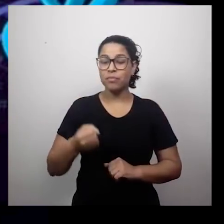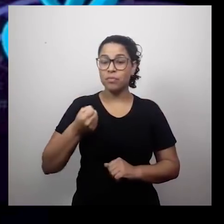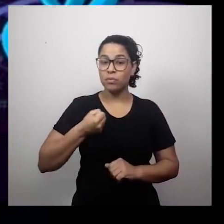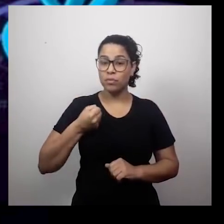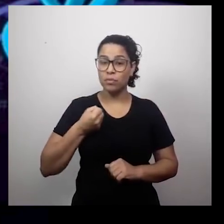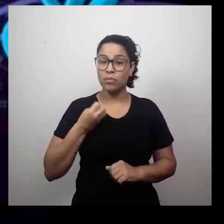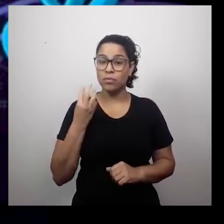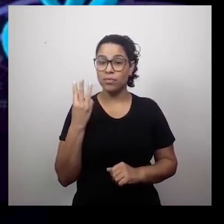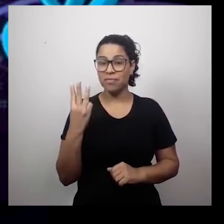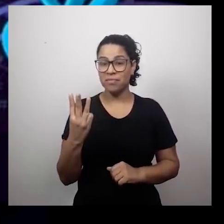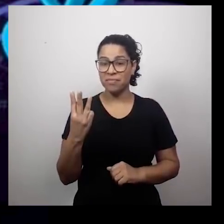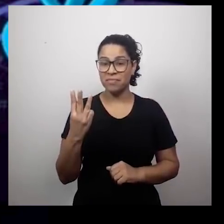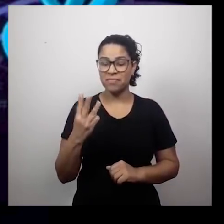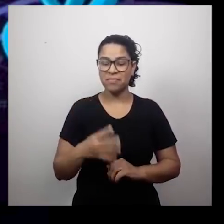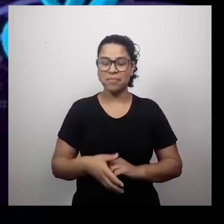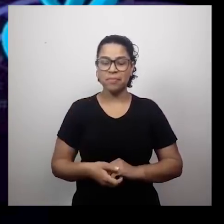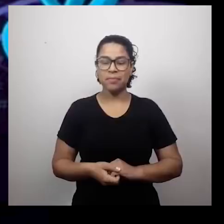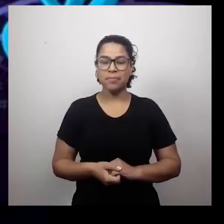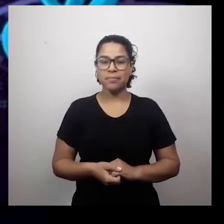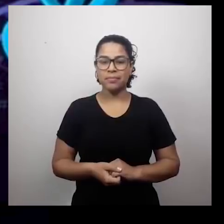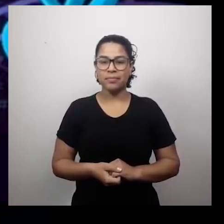Number 3.